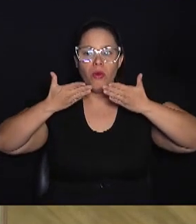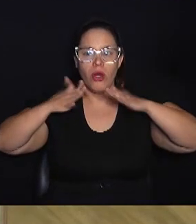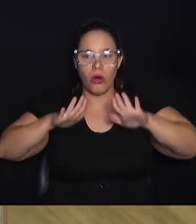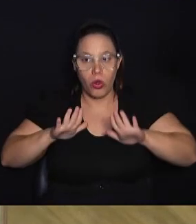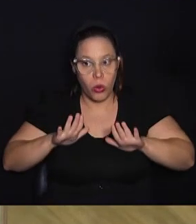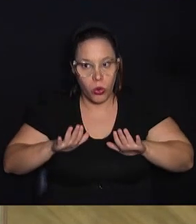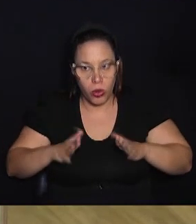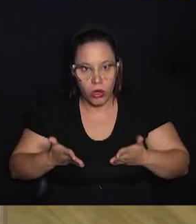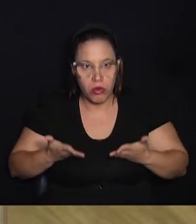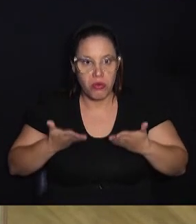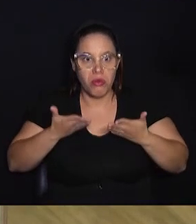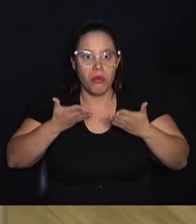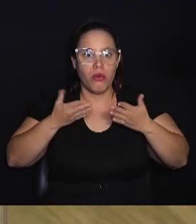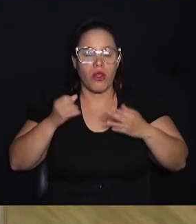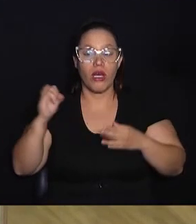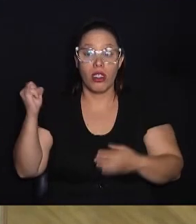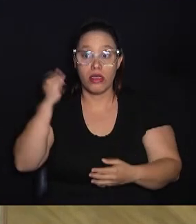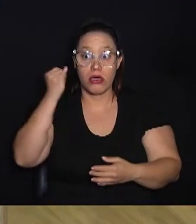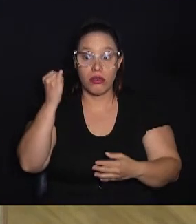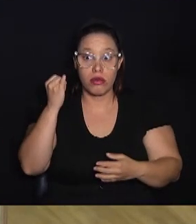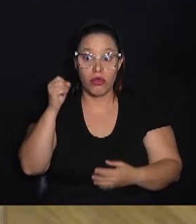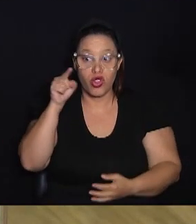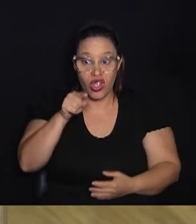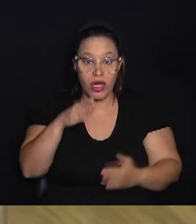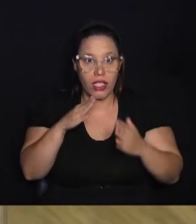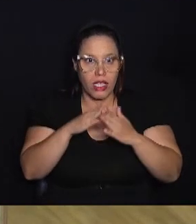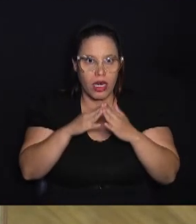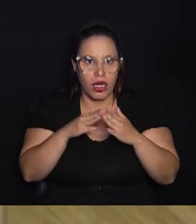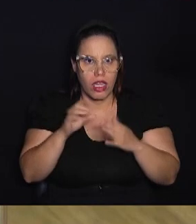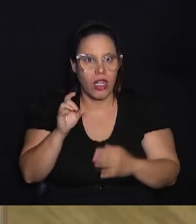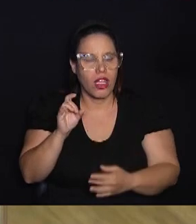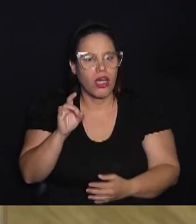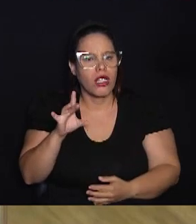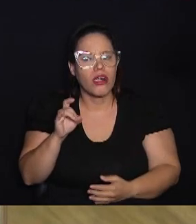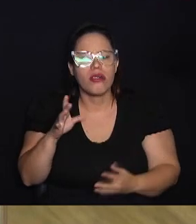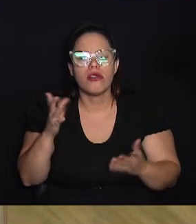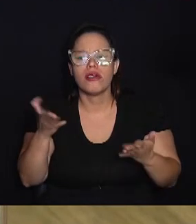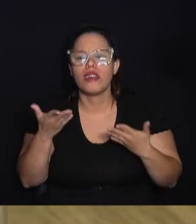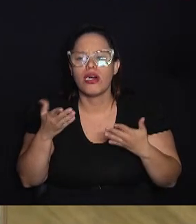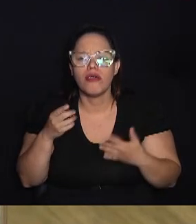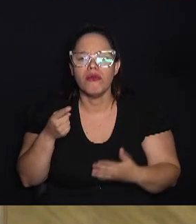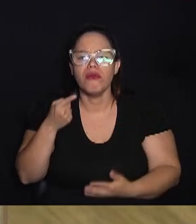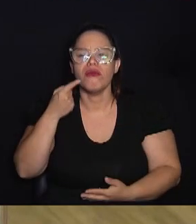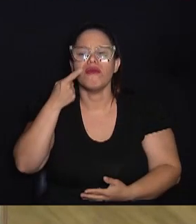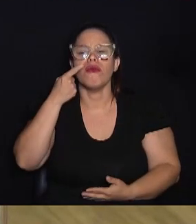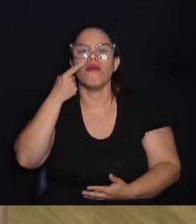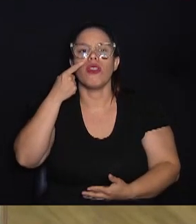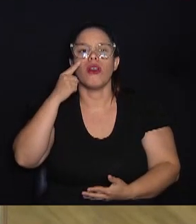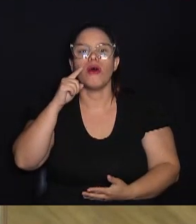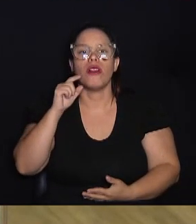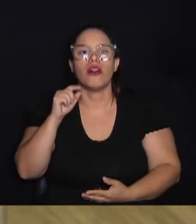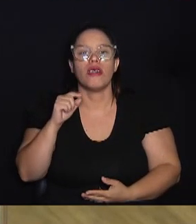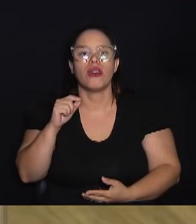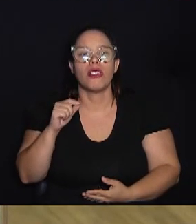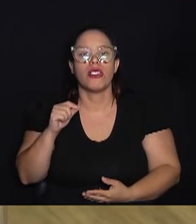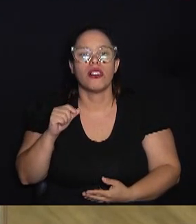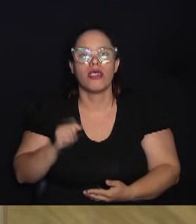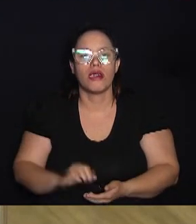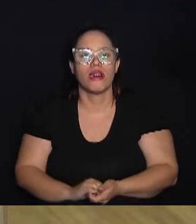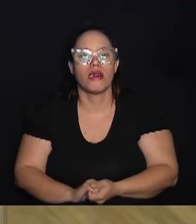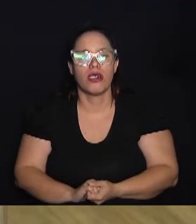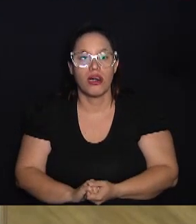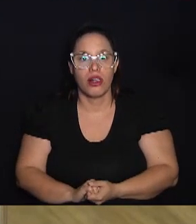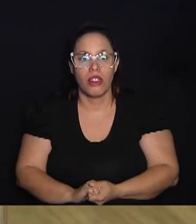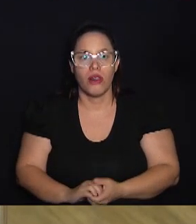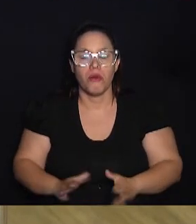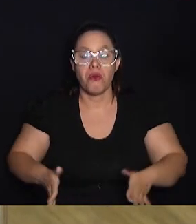importante você que tá em casa já respirou hoje pô mas eu tô respirando todo momento não não tá tá dando respirações bem curtinhas assim né respirar